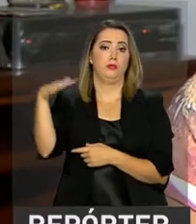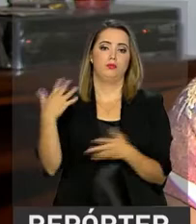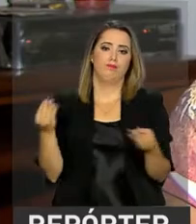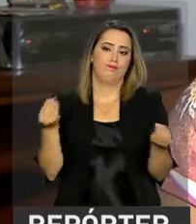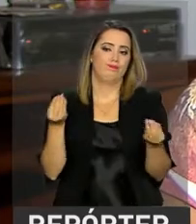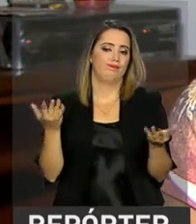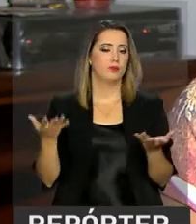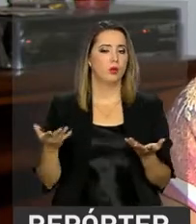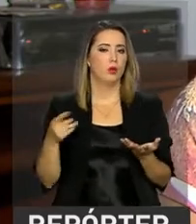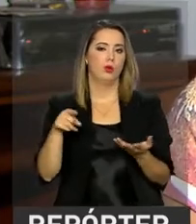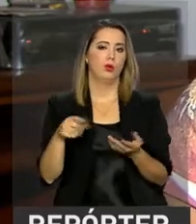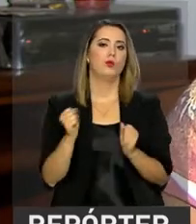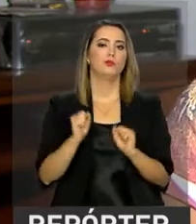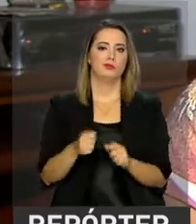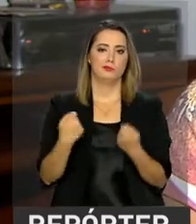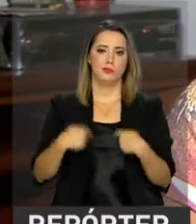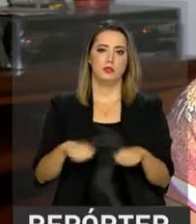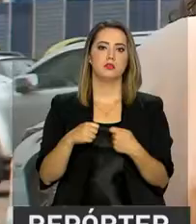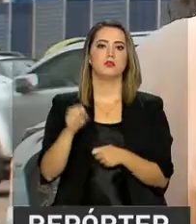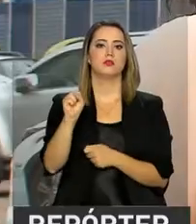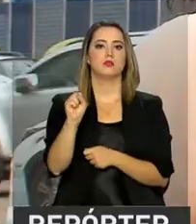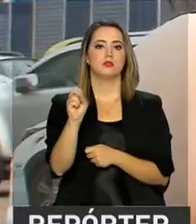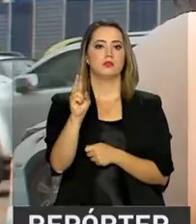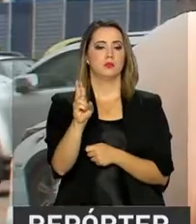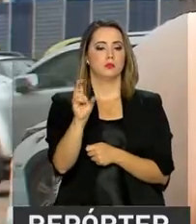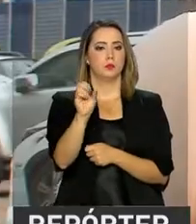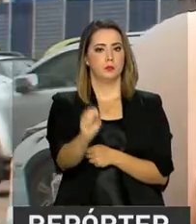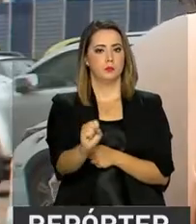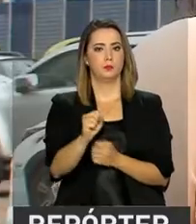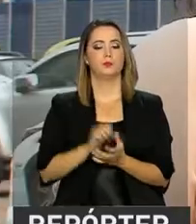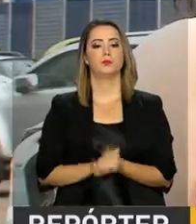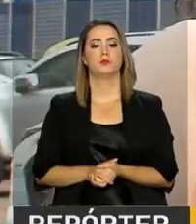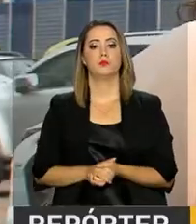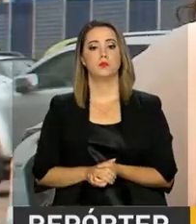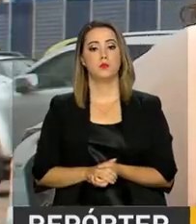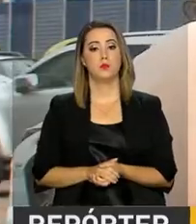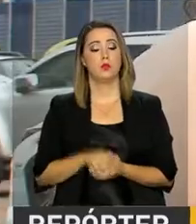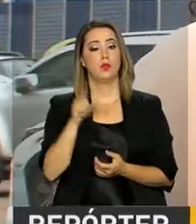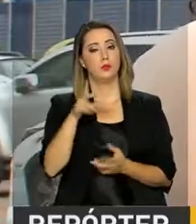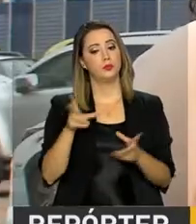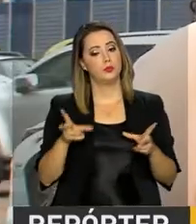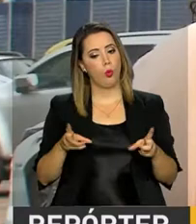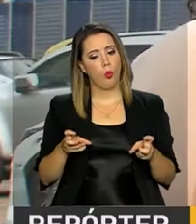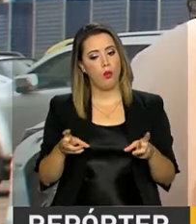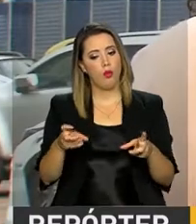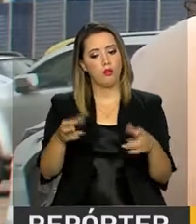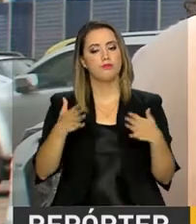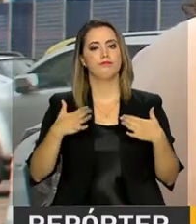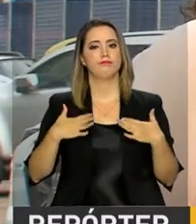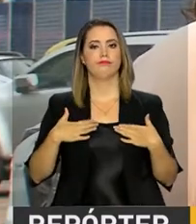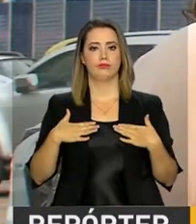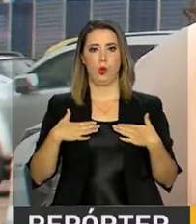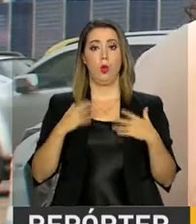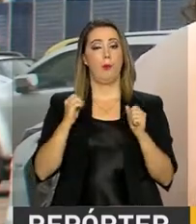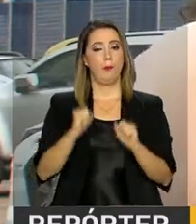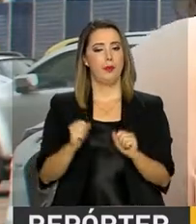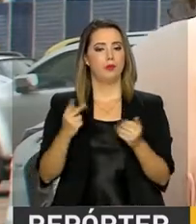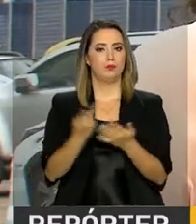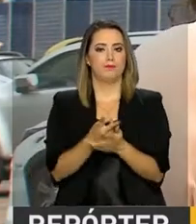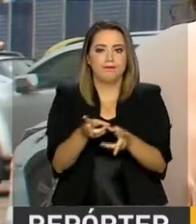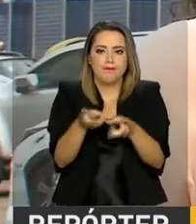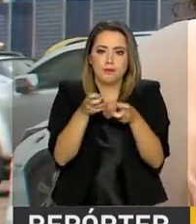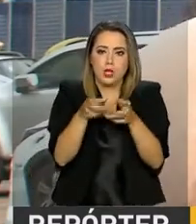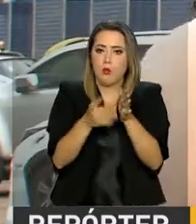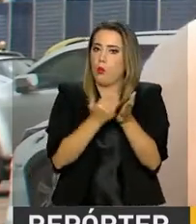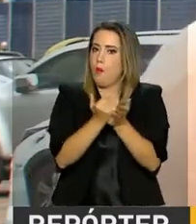não tinha conseguido se não fosse de fato sul em grande parte dos casos o câncer de mama pode ser detectado bem no